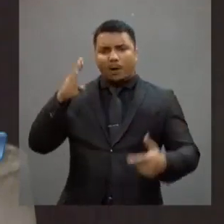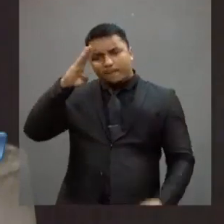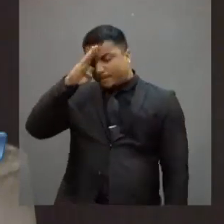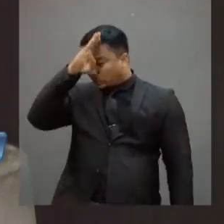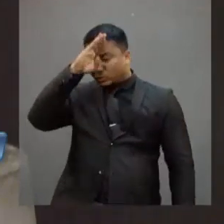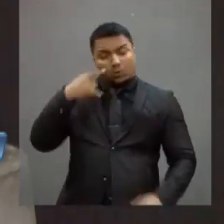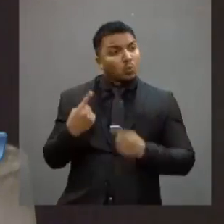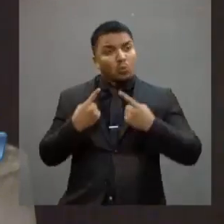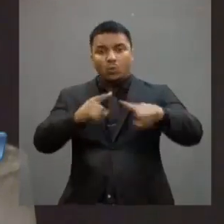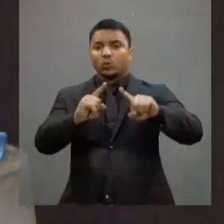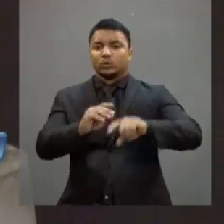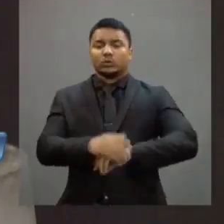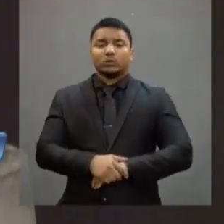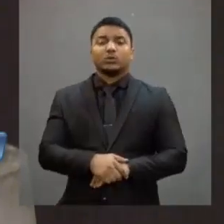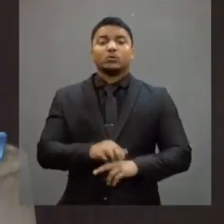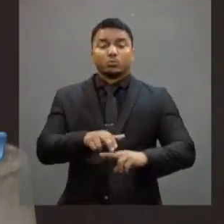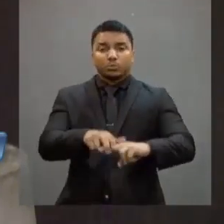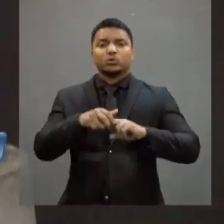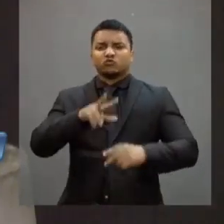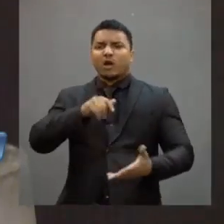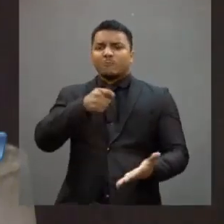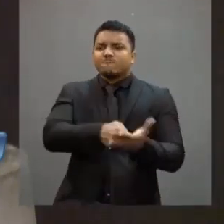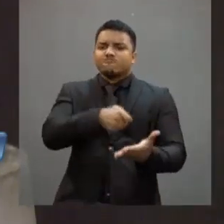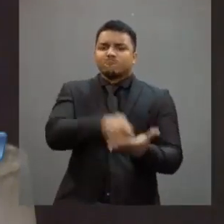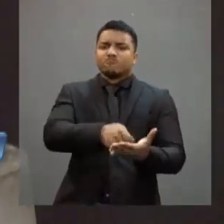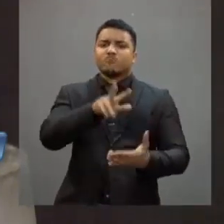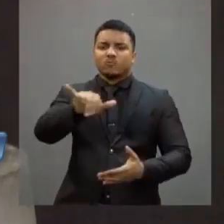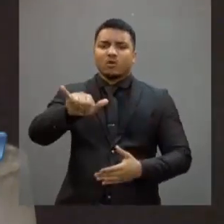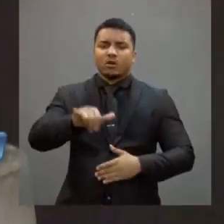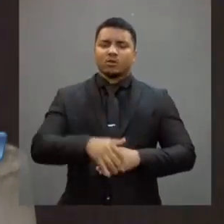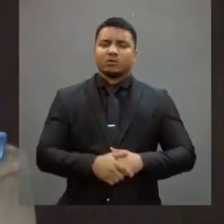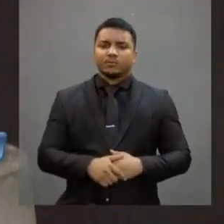Bolsonaro, e que, portanto, vão cobrar caro